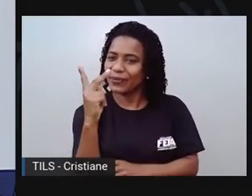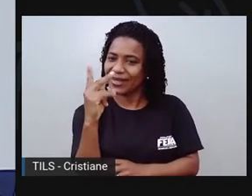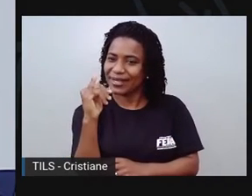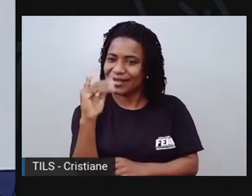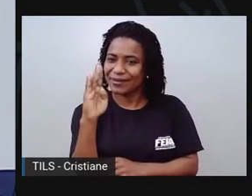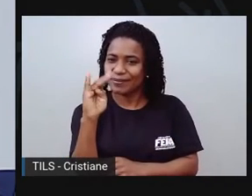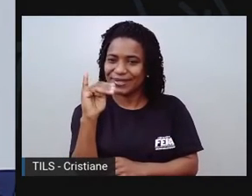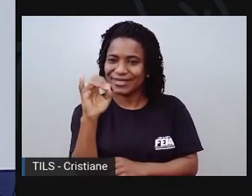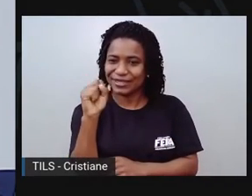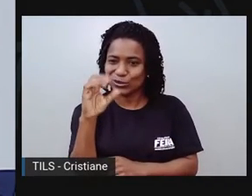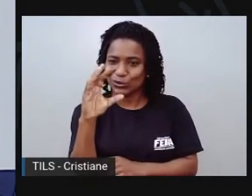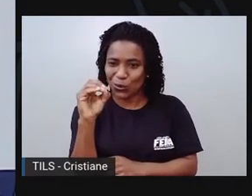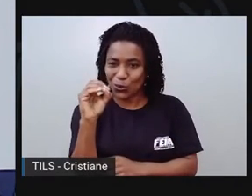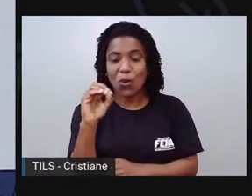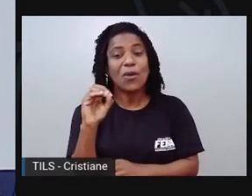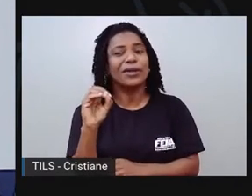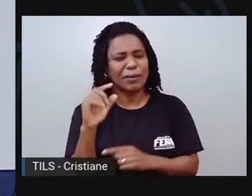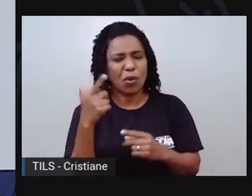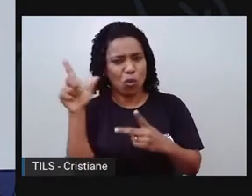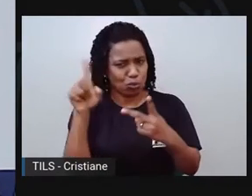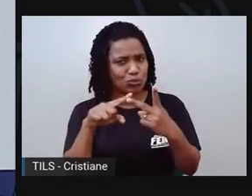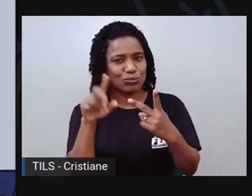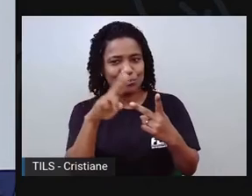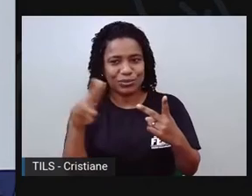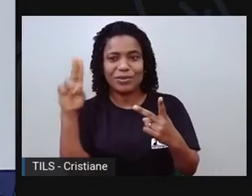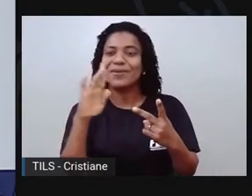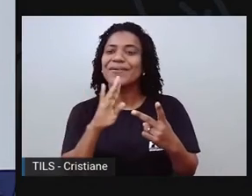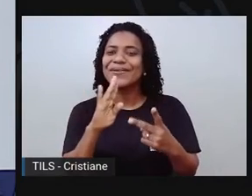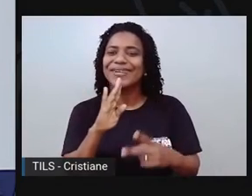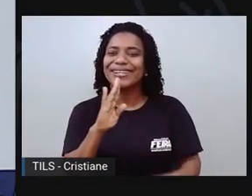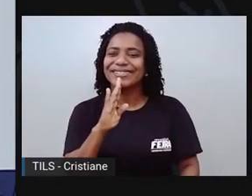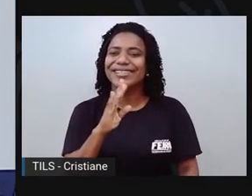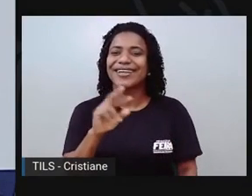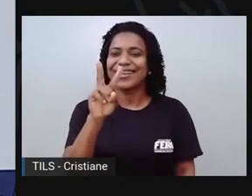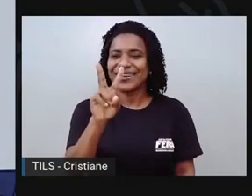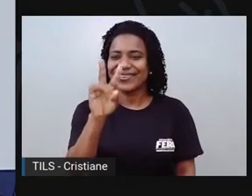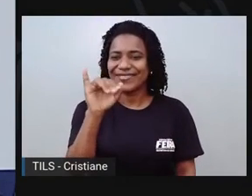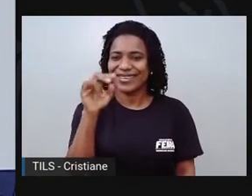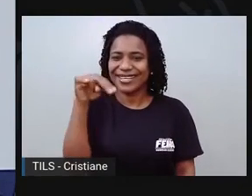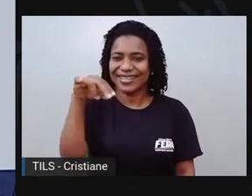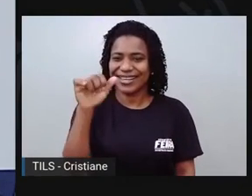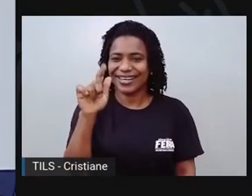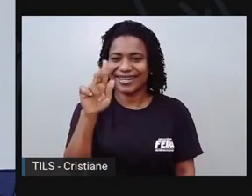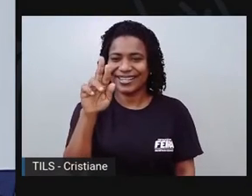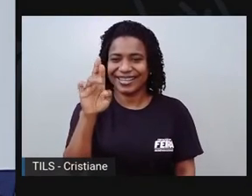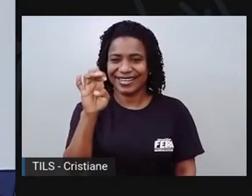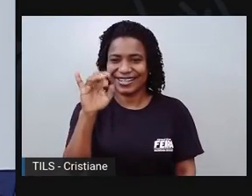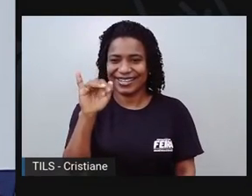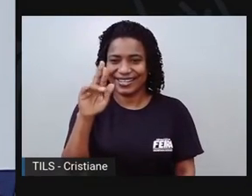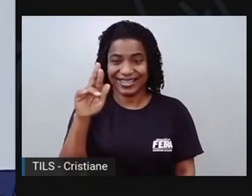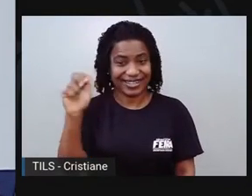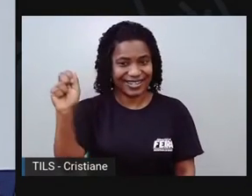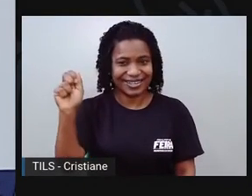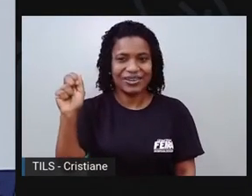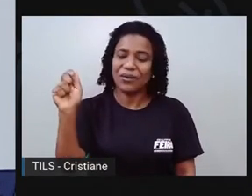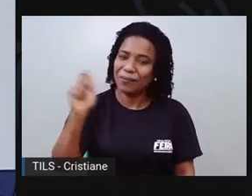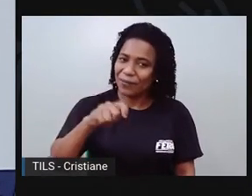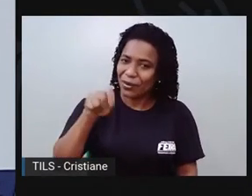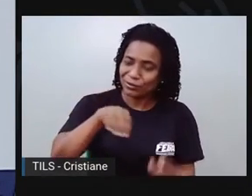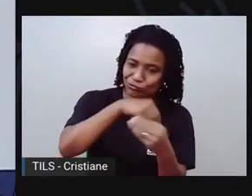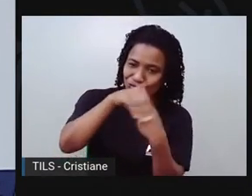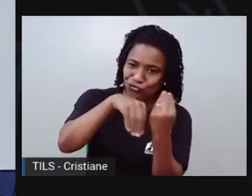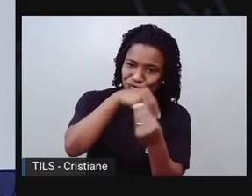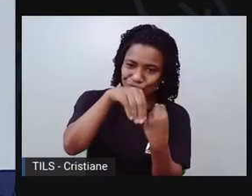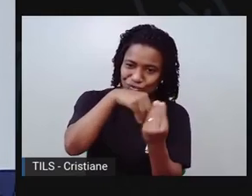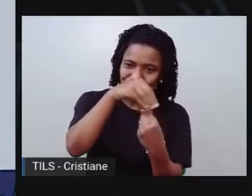como vinagreira. É, porque ela tem um sabor bem azedinho. Tem pessoas que gostam de preparar esse chá misturado com